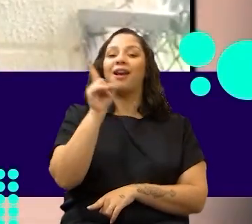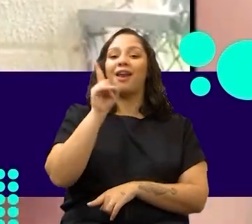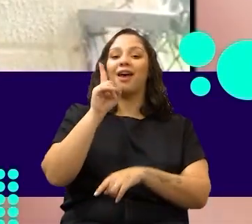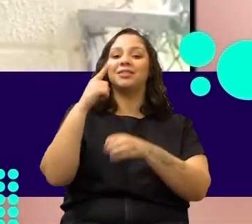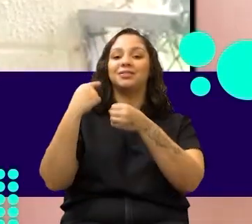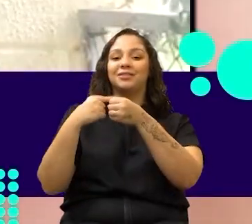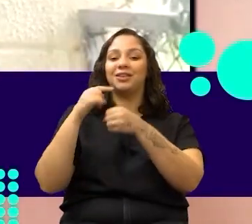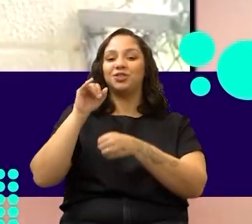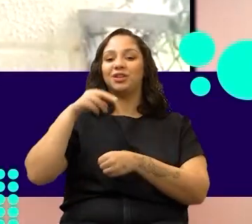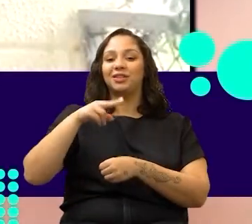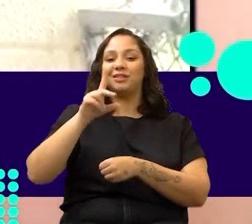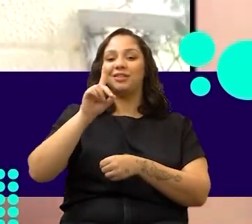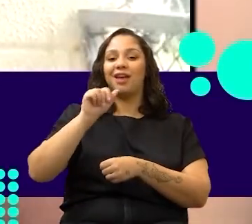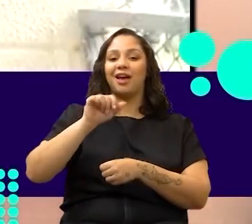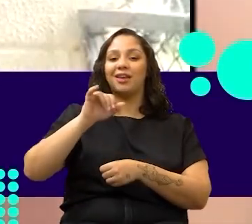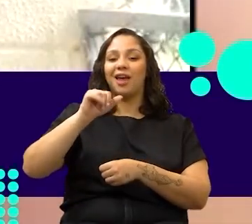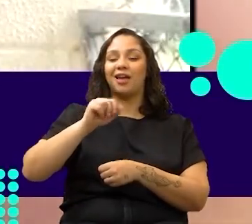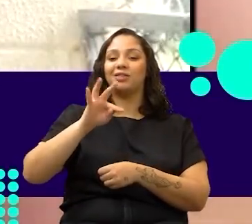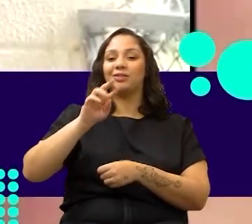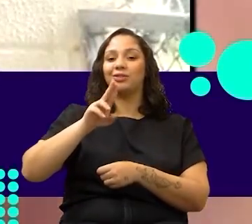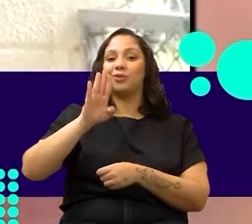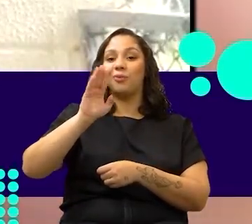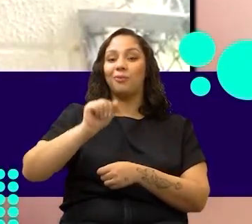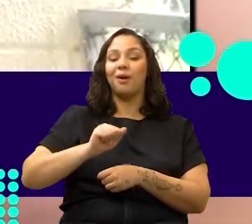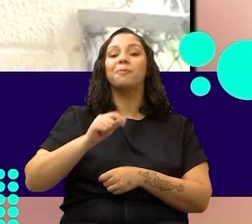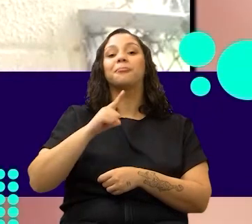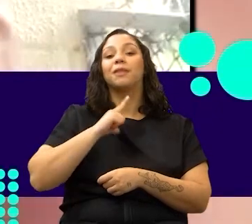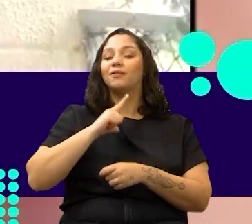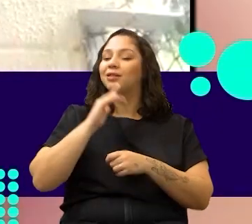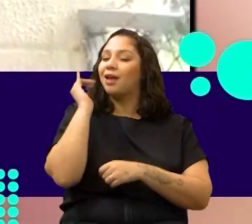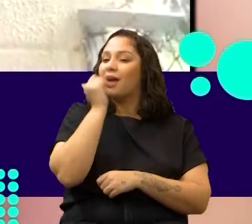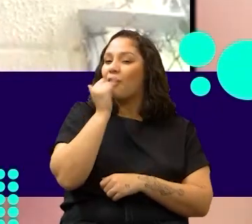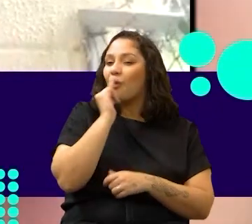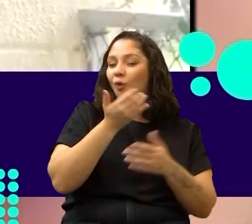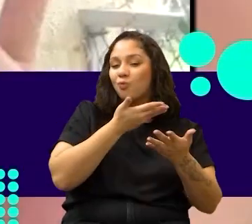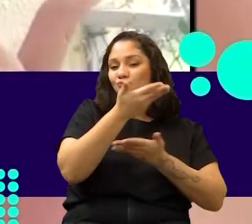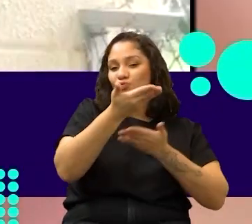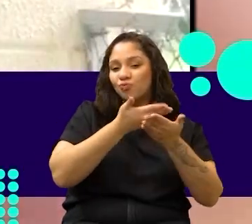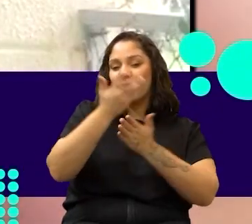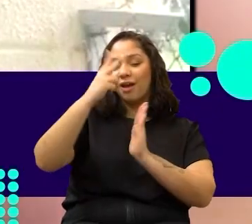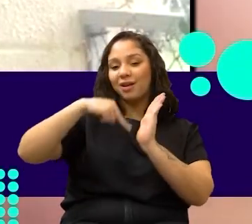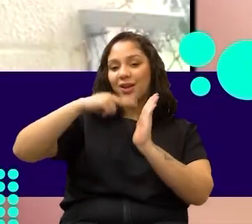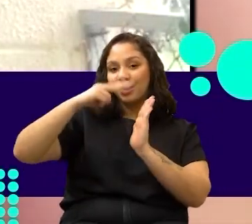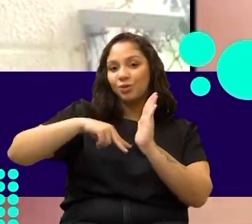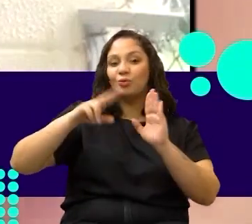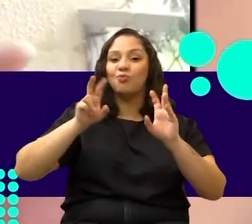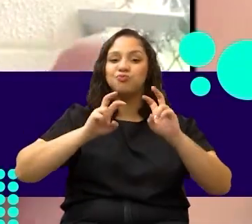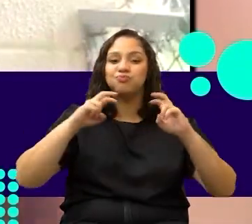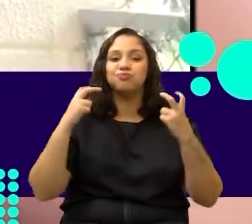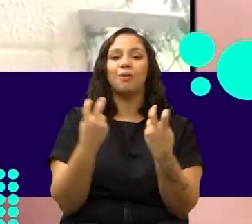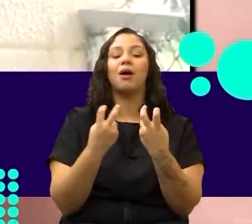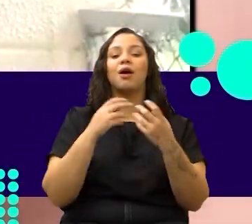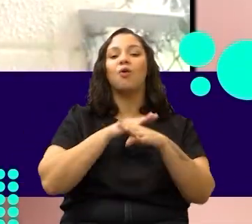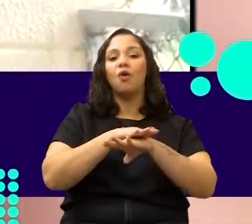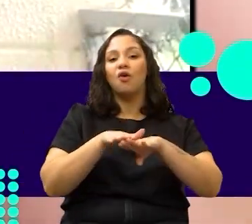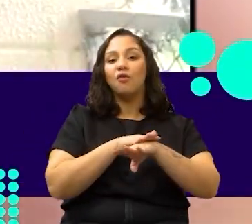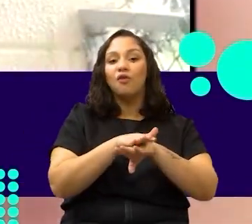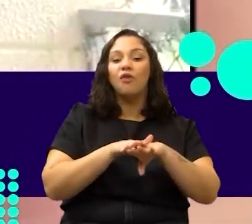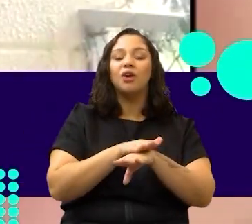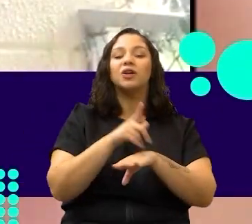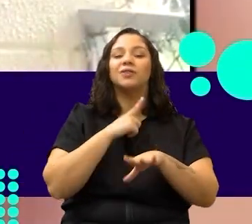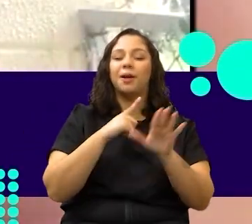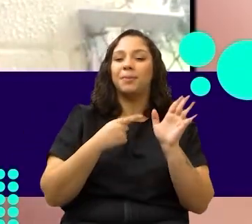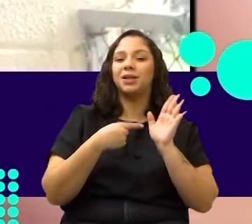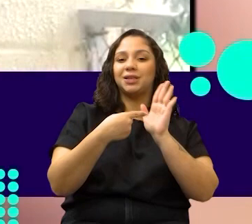acontece até a próxima segunda-feira. A programação está recheada de contação de história, mediação de leitura, rodas de